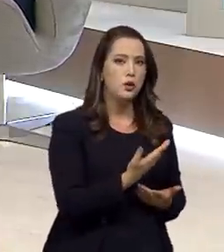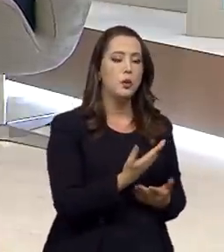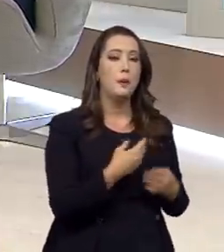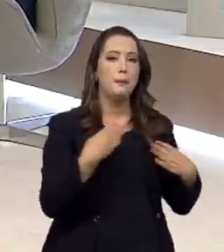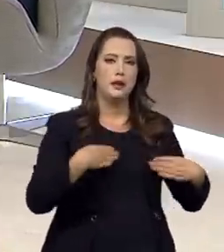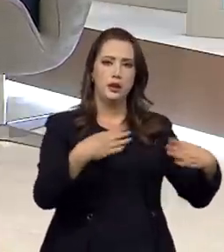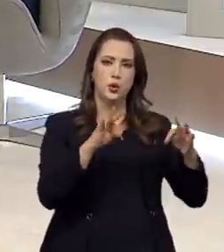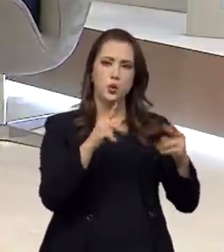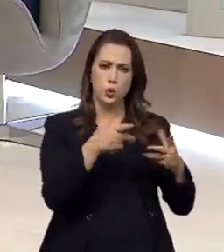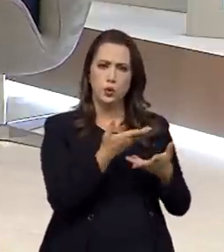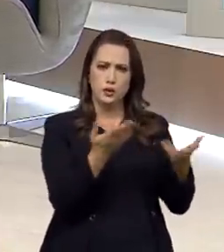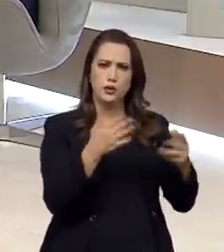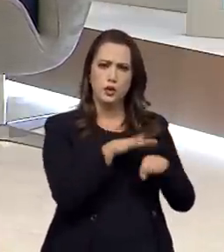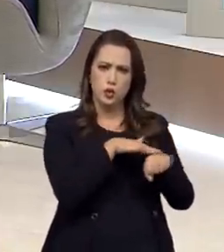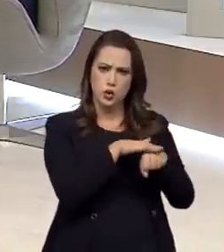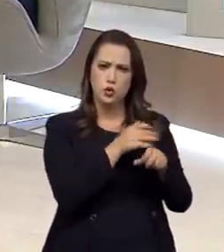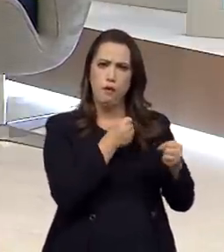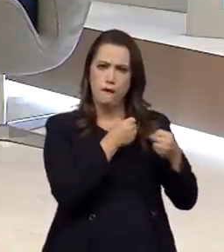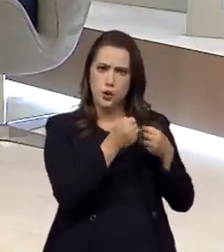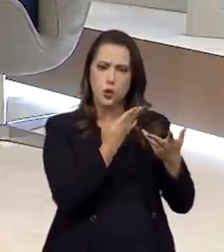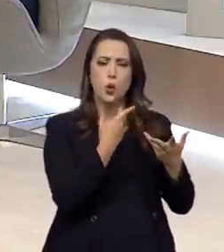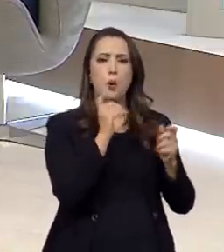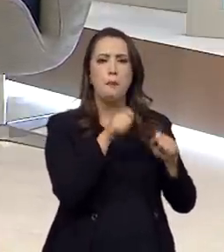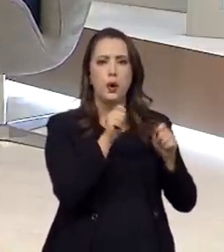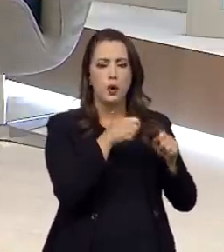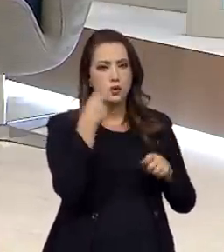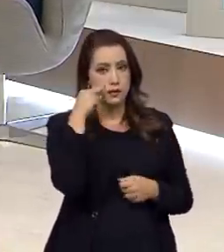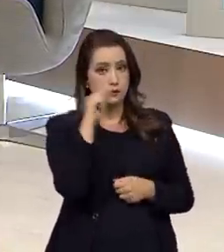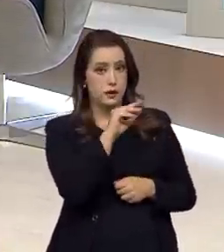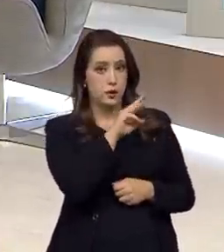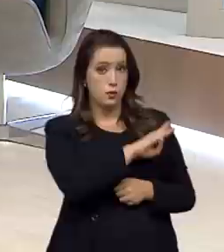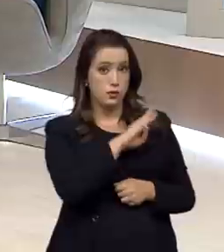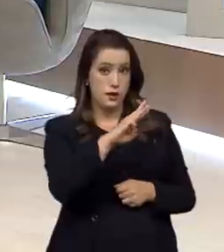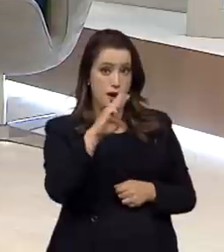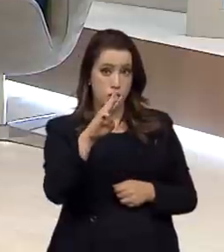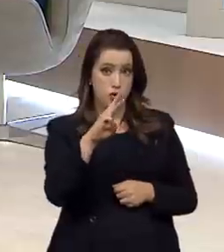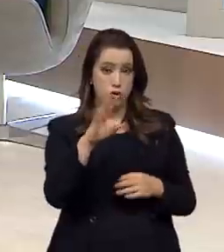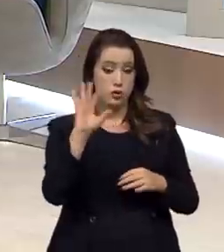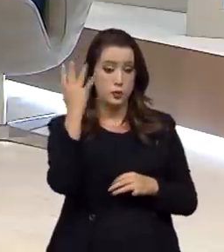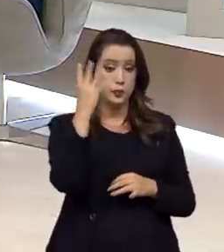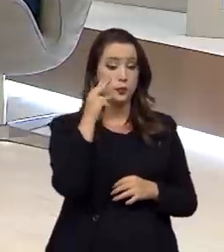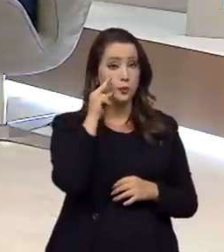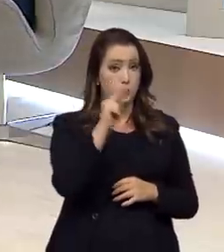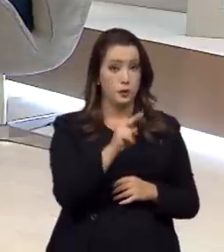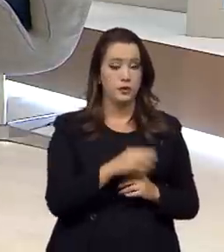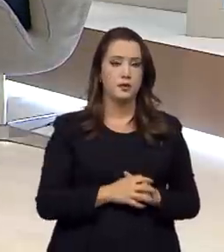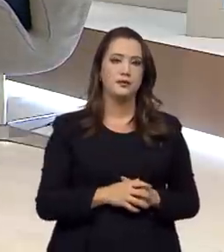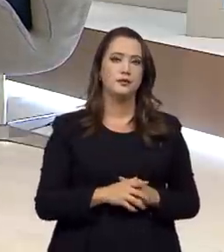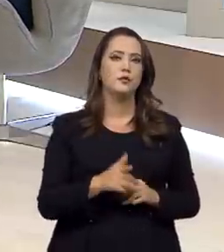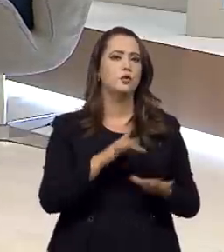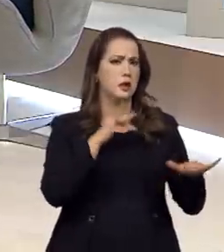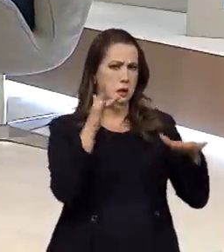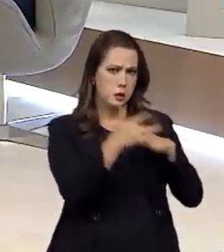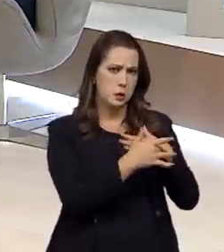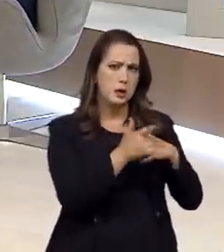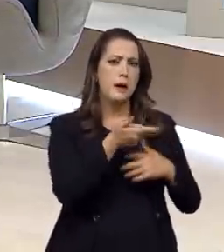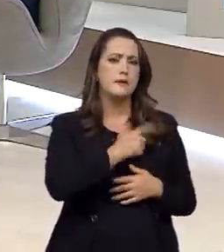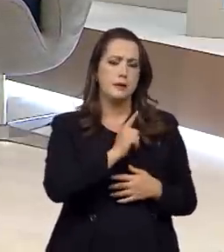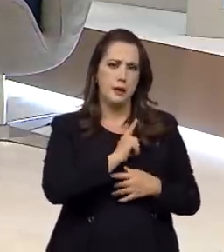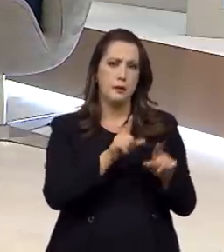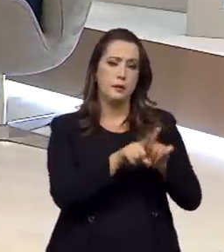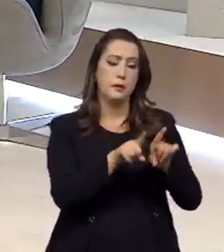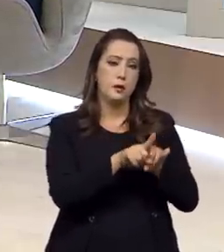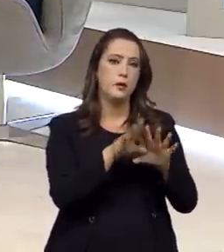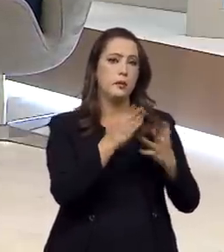pode ser encontradas nas redes sociais do Ministério do meio ambiente todo esse material tão na nossa redes sociais Ministério do meio ambiente